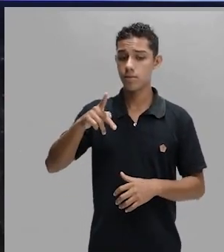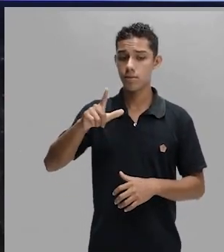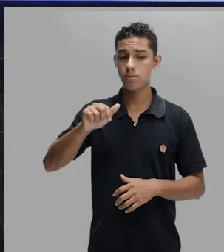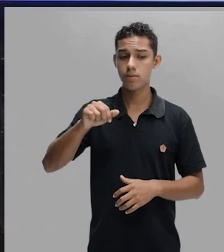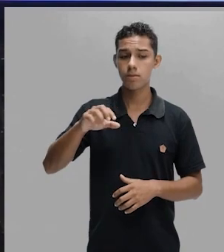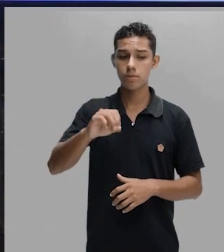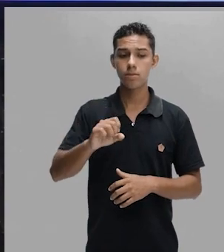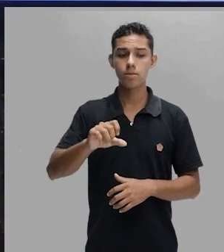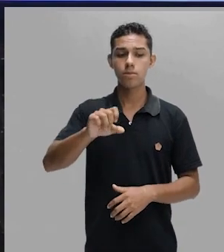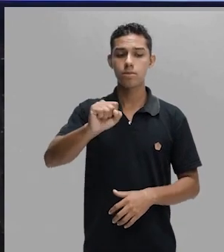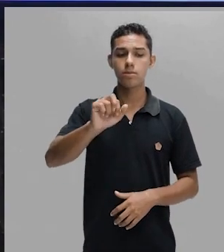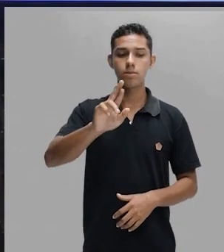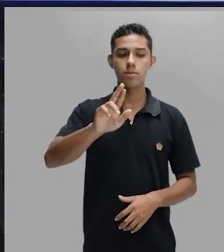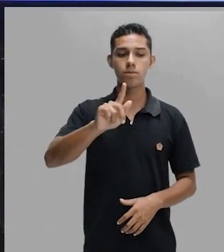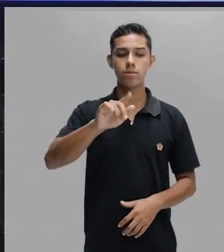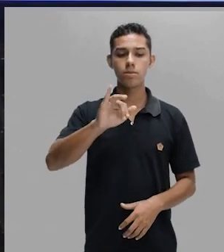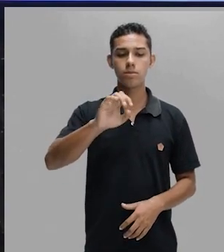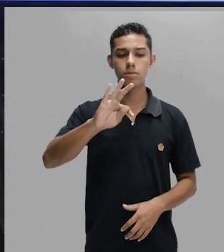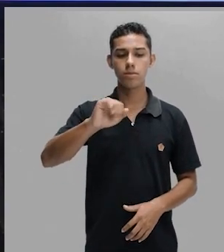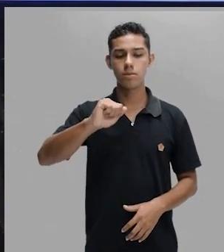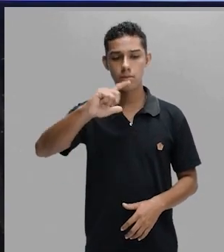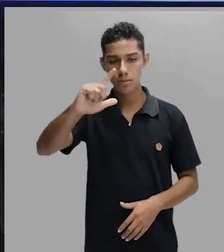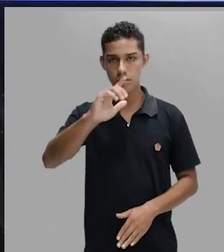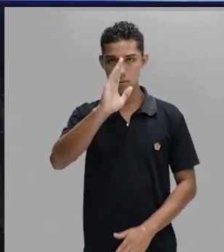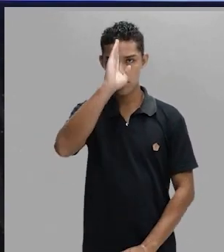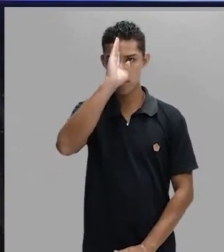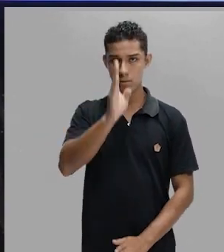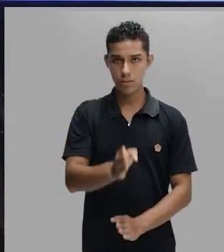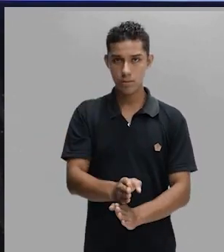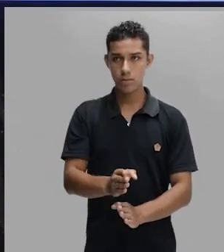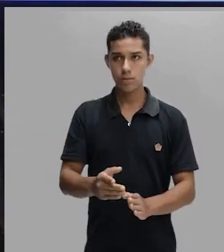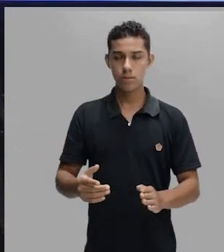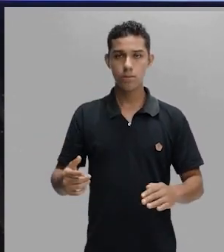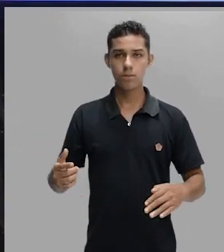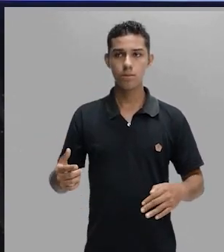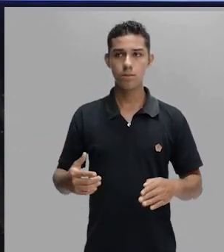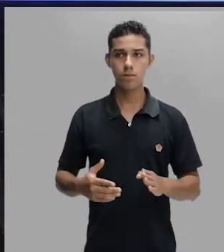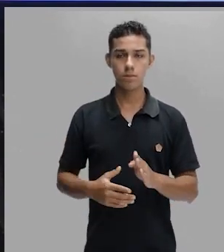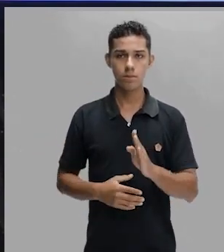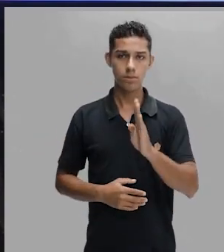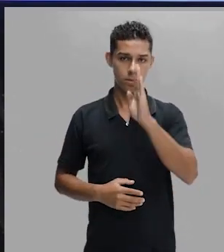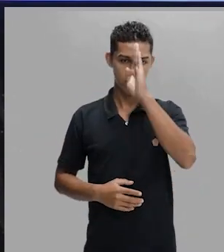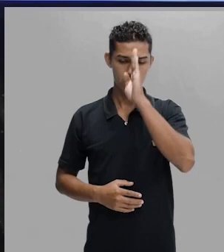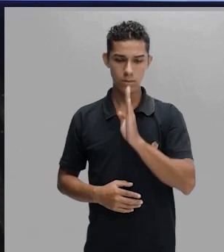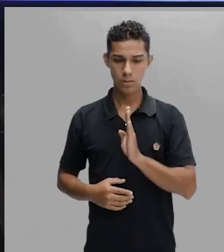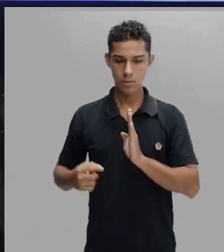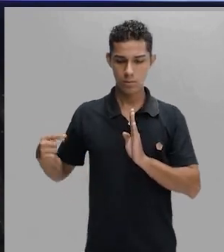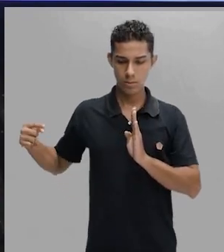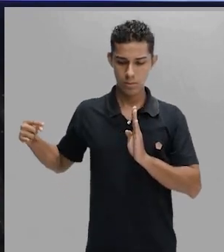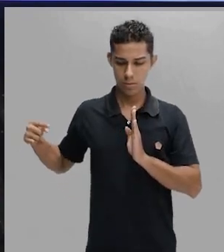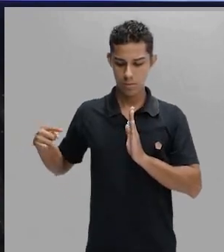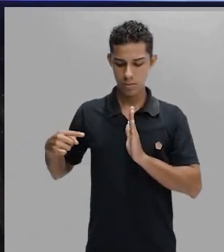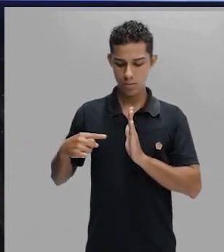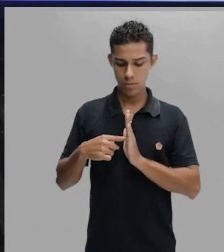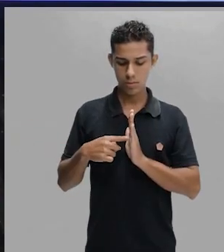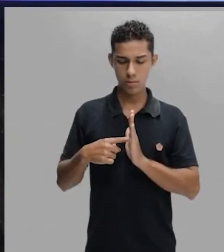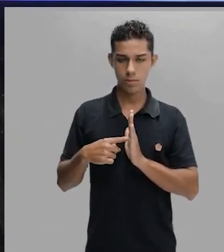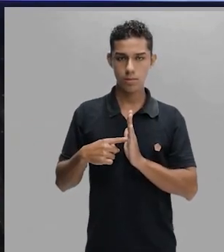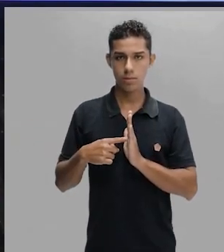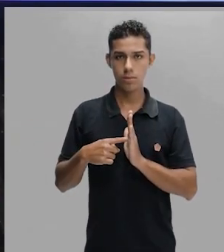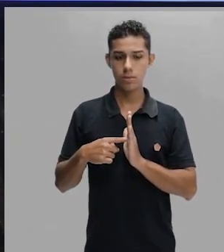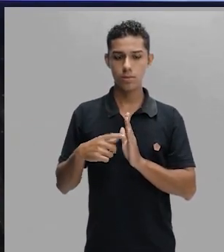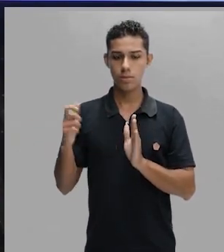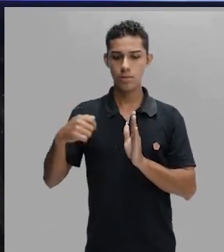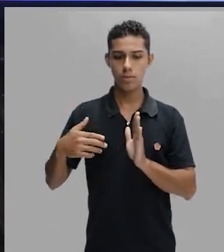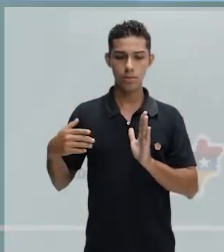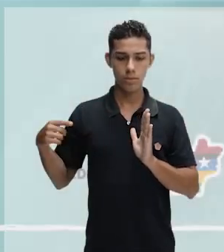que corta meu corpo em direita e esquerda, eu vou ter um parafuso que ele vai entrar como lateral. Ele vai ter que perfurar essa